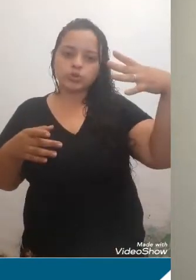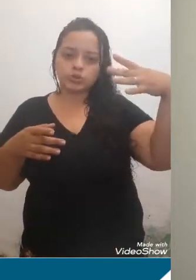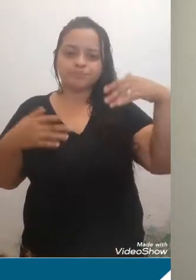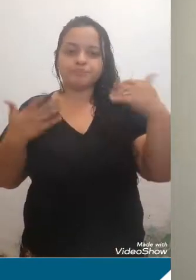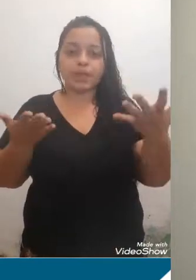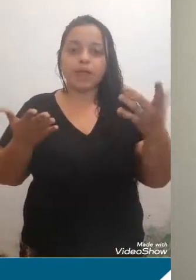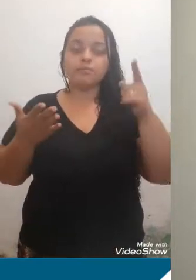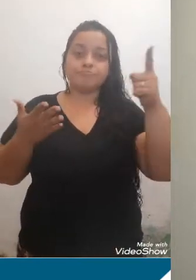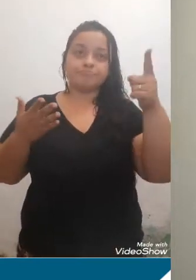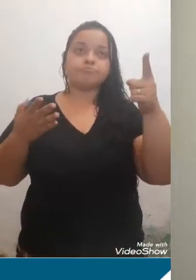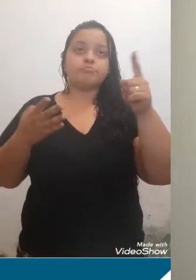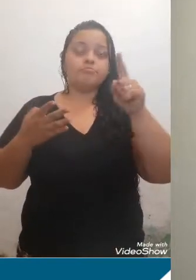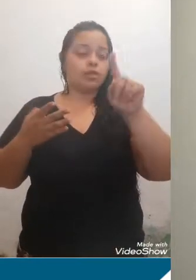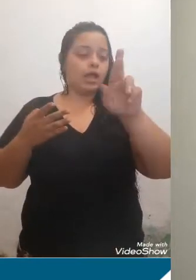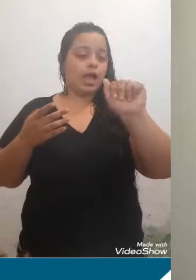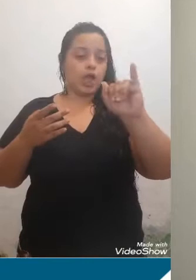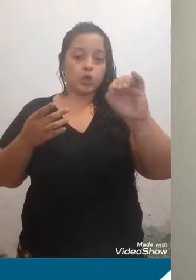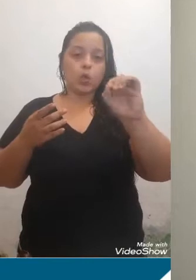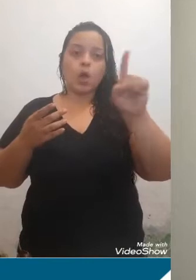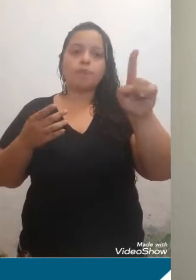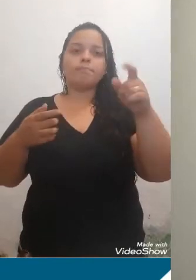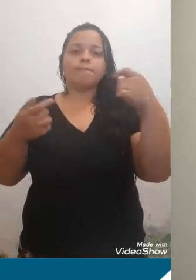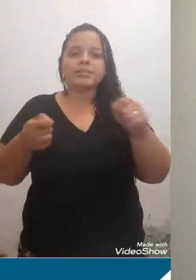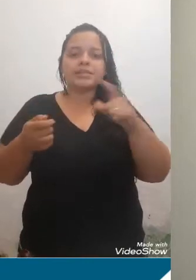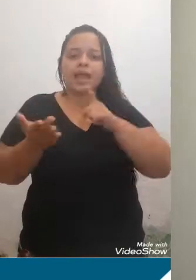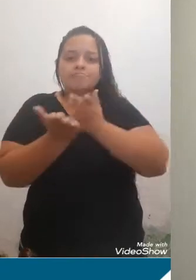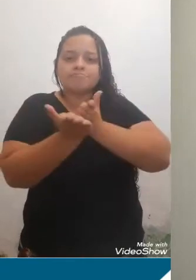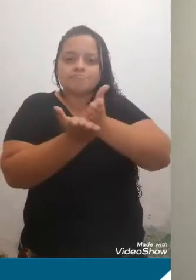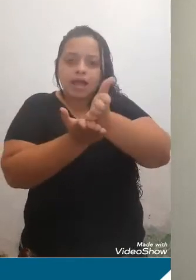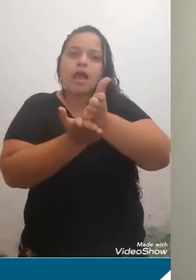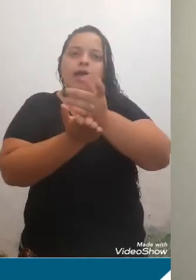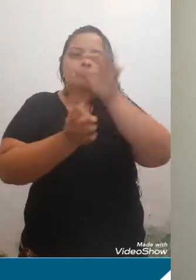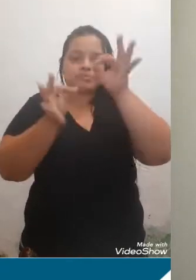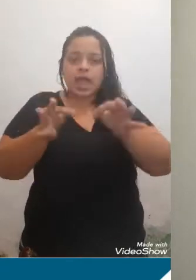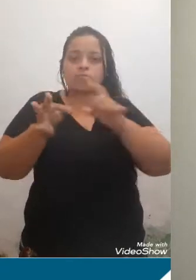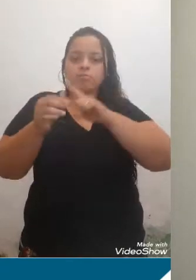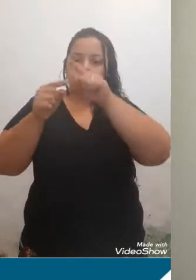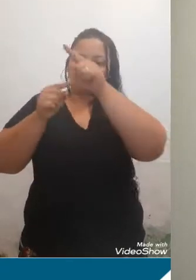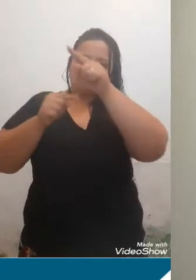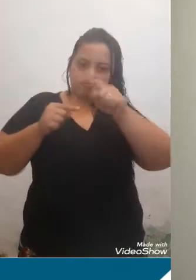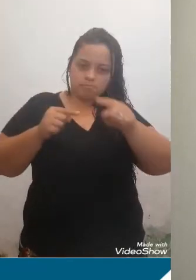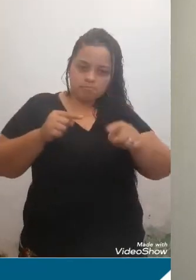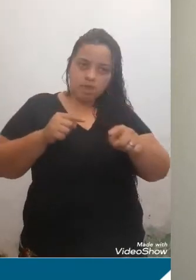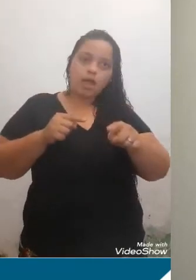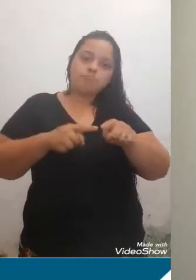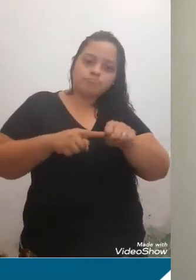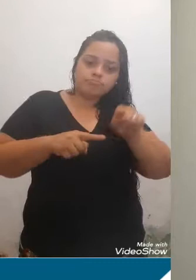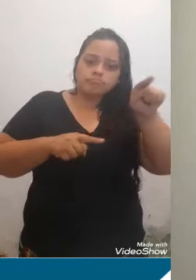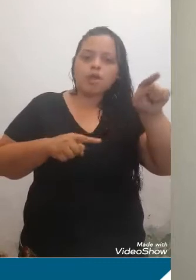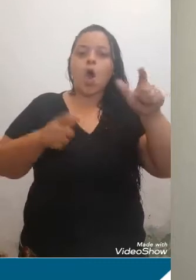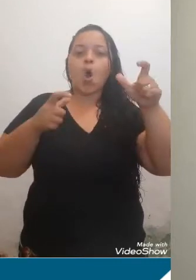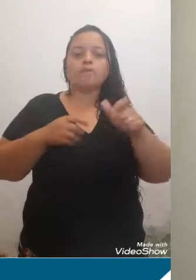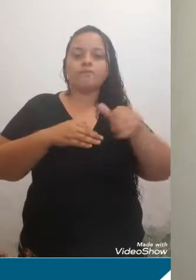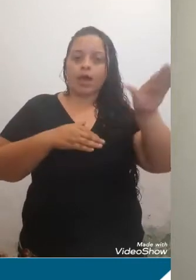pela luz. Então, o raio luminoso ele tem que ser orientado, ele tem que ter uma seta indicando da onde